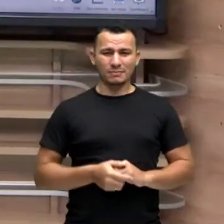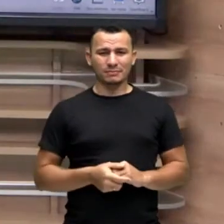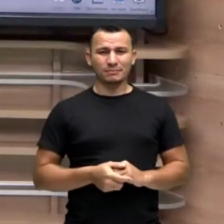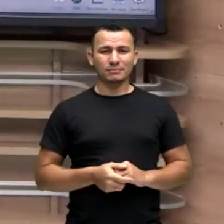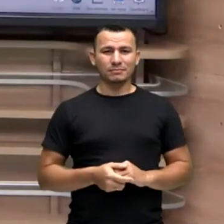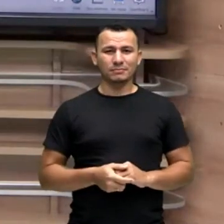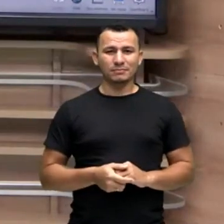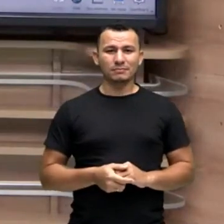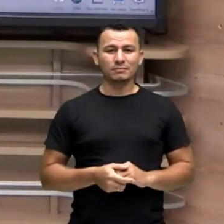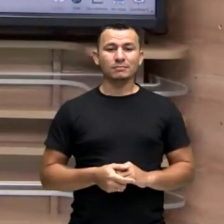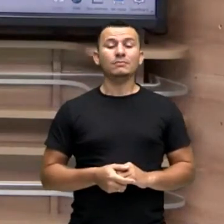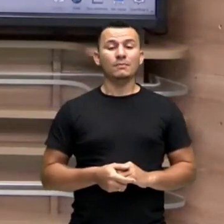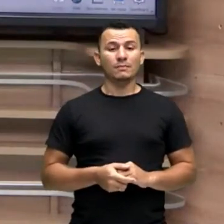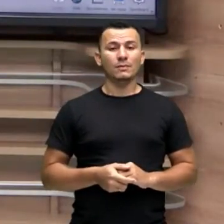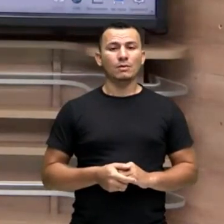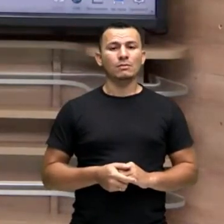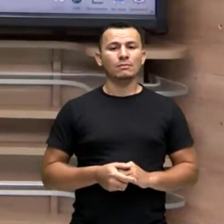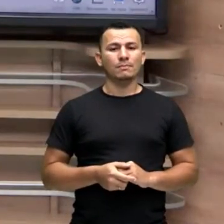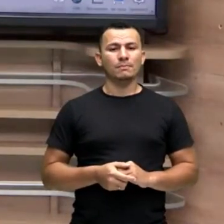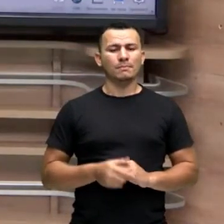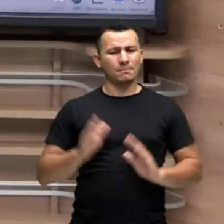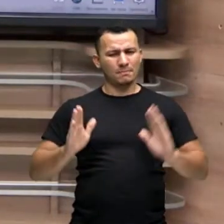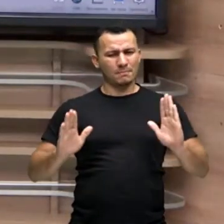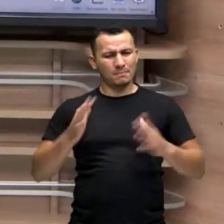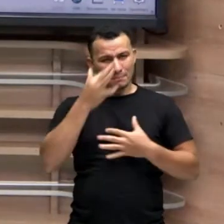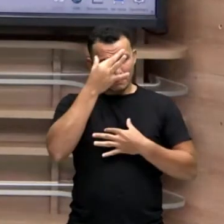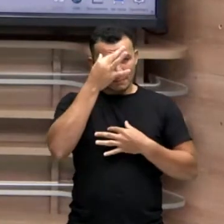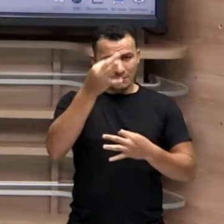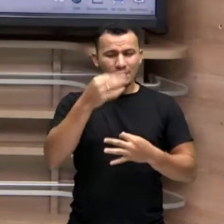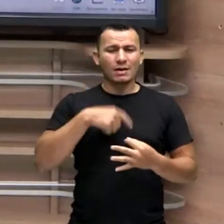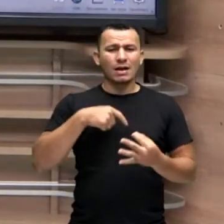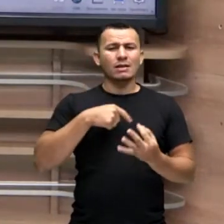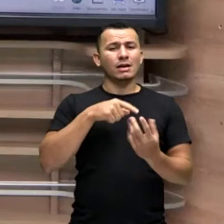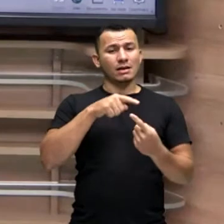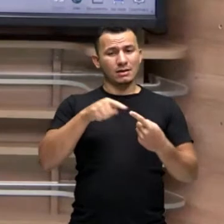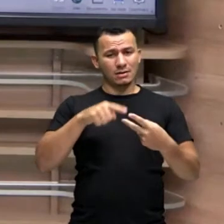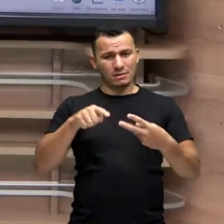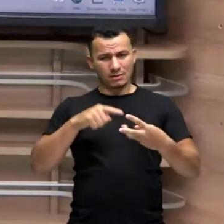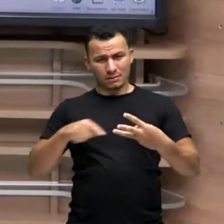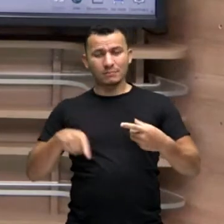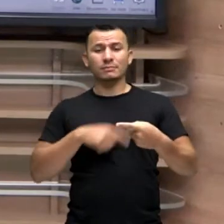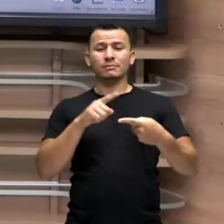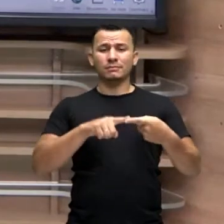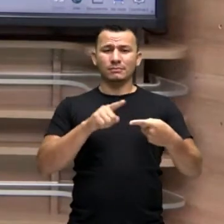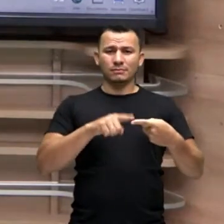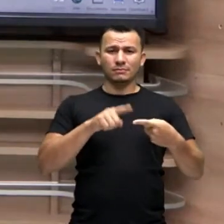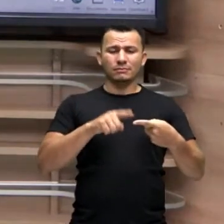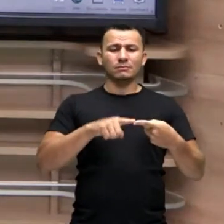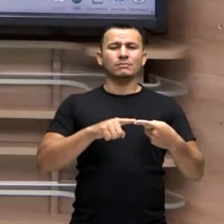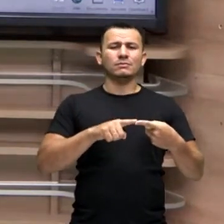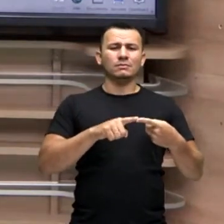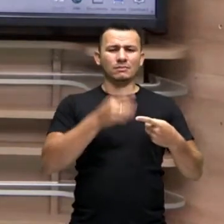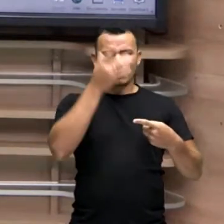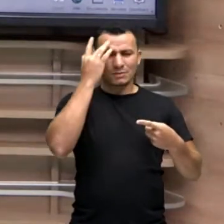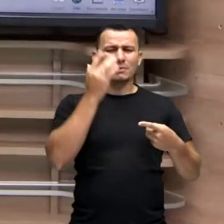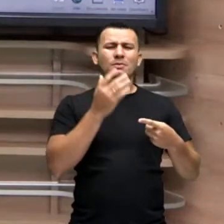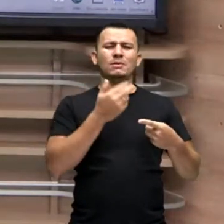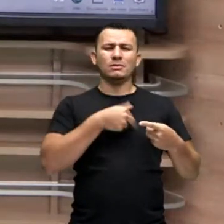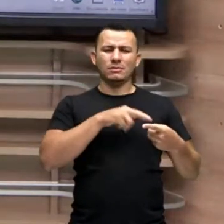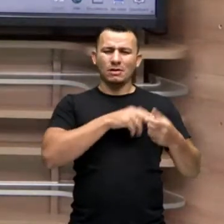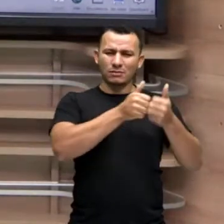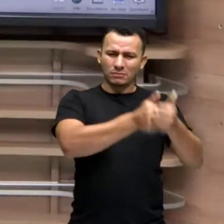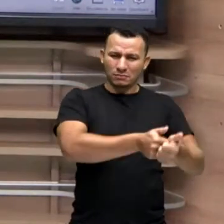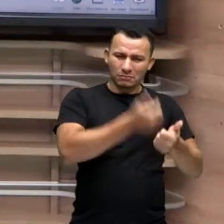essa programação de fé é trabalha duas situações uma da relação Direta do crente com Deus como